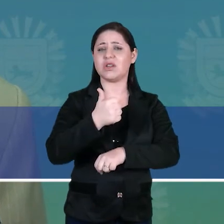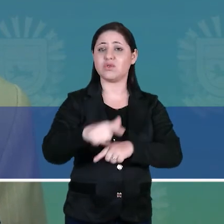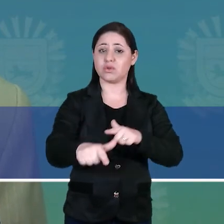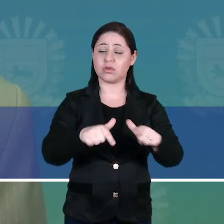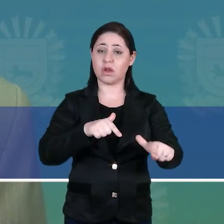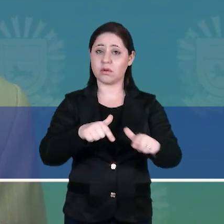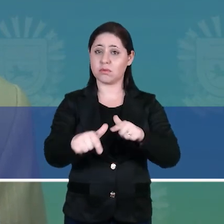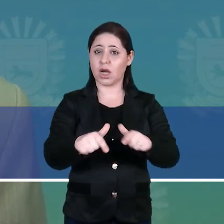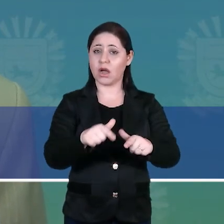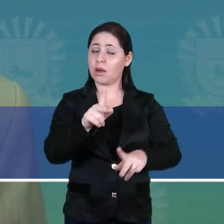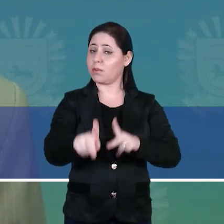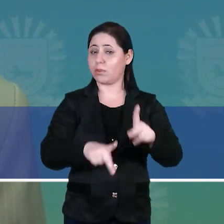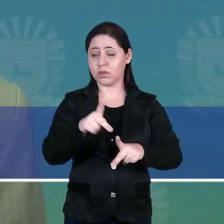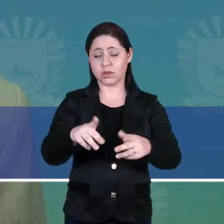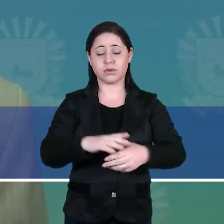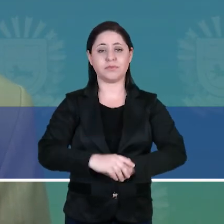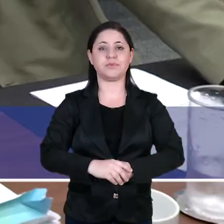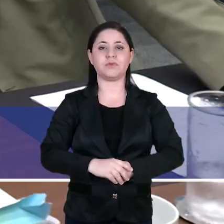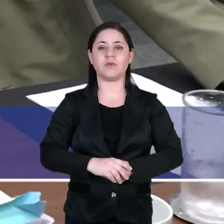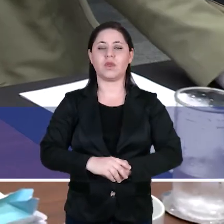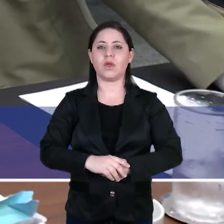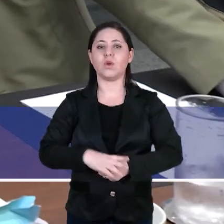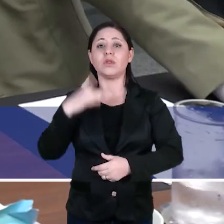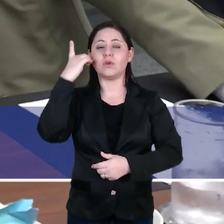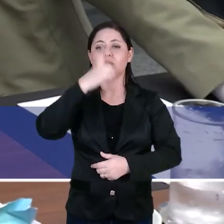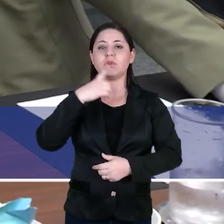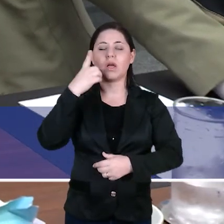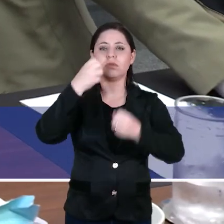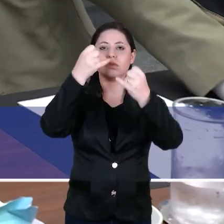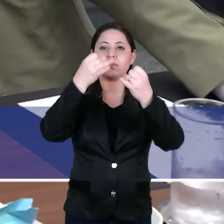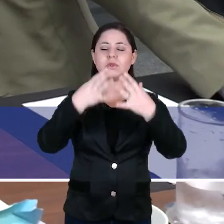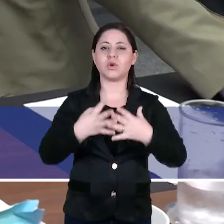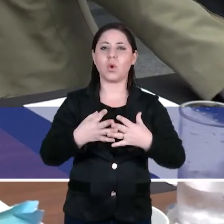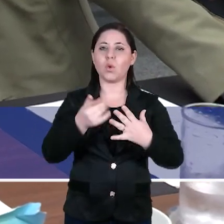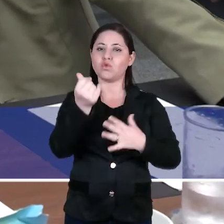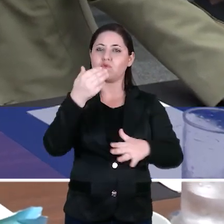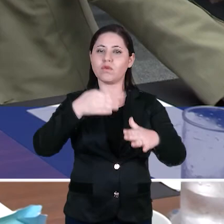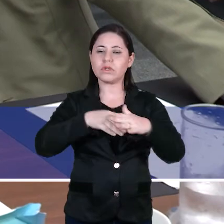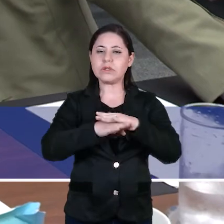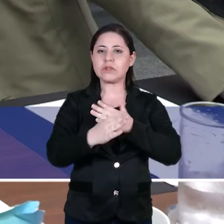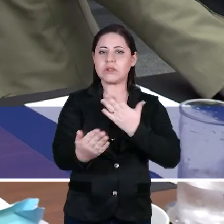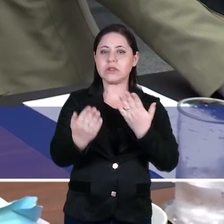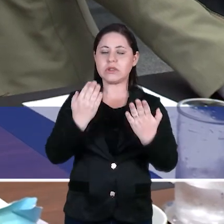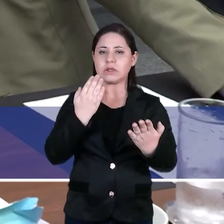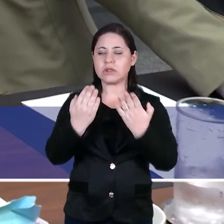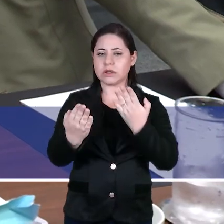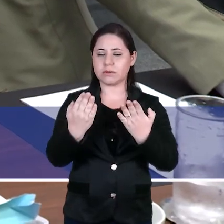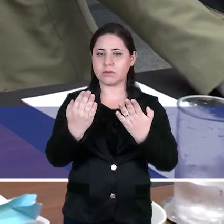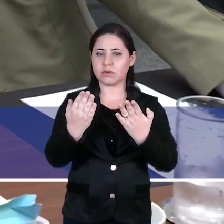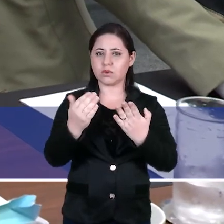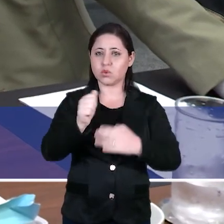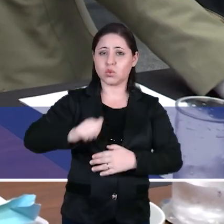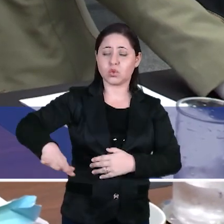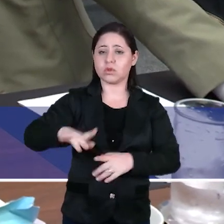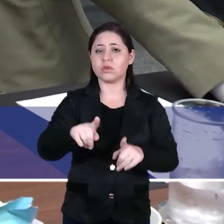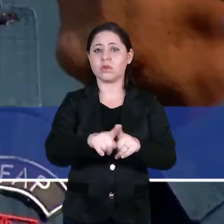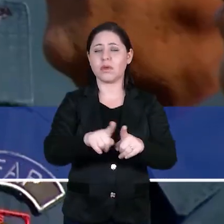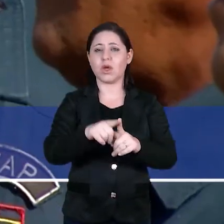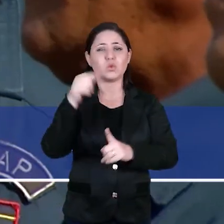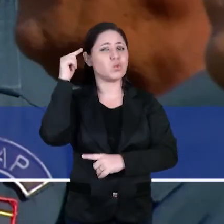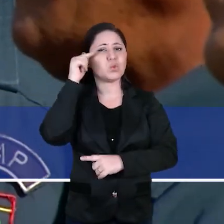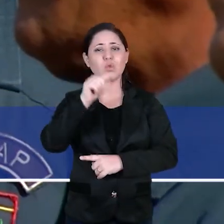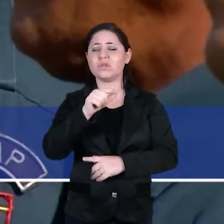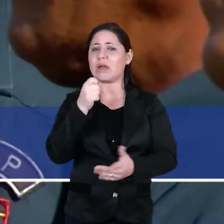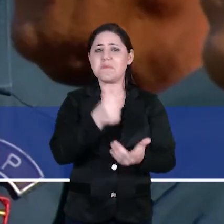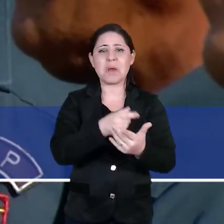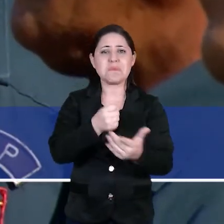do próprio trabalho à população. O parlamentar destacou que o Fundo de Assistência de Apoio Psicológico aos policiais